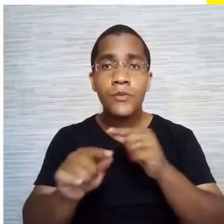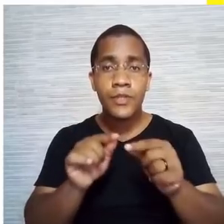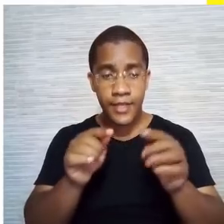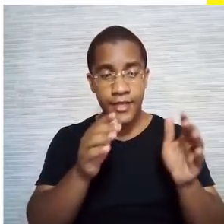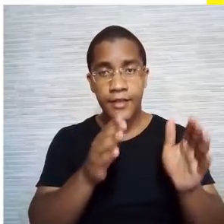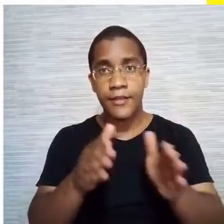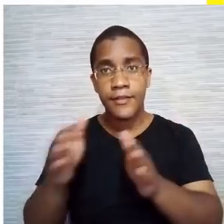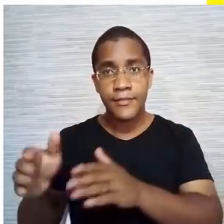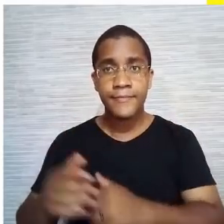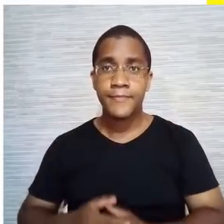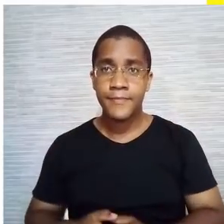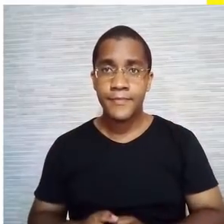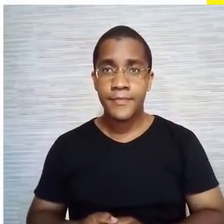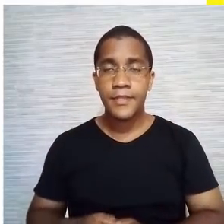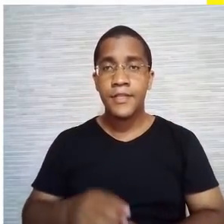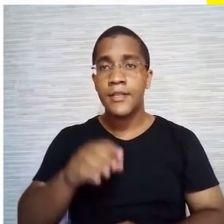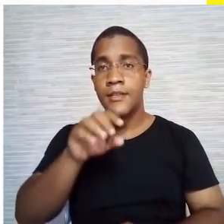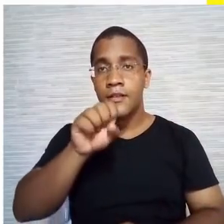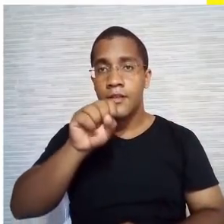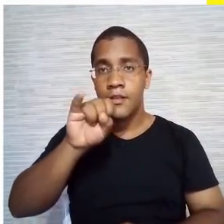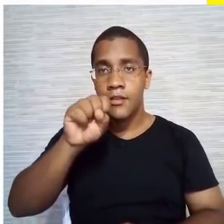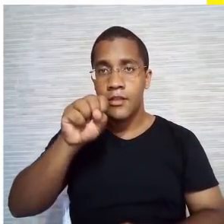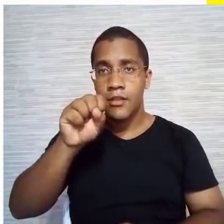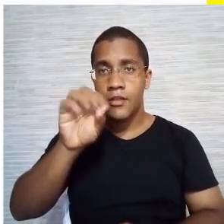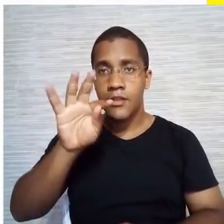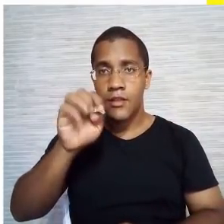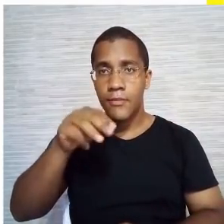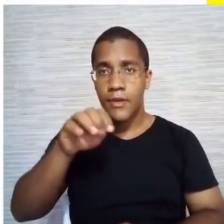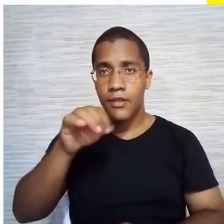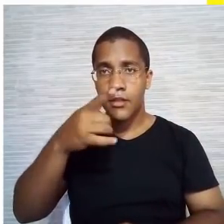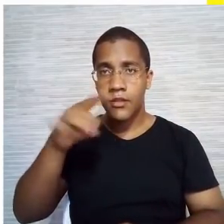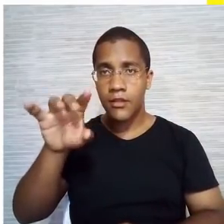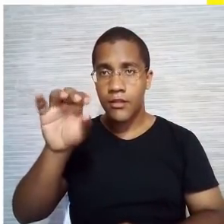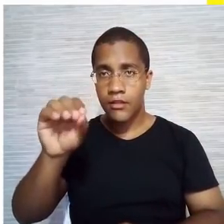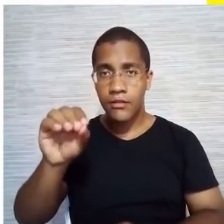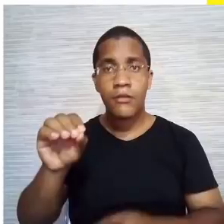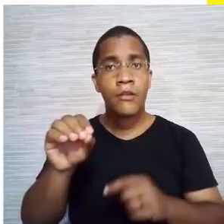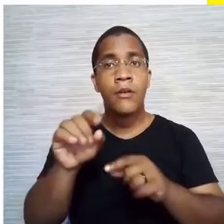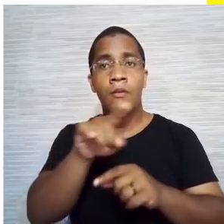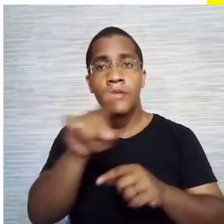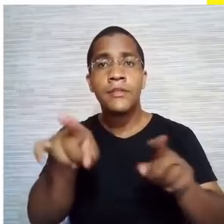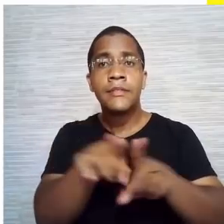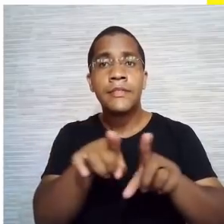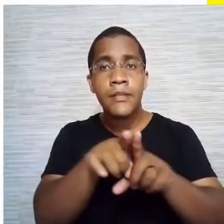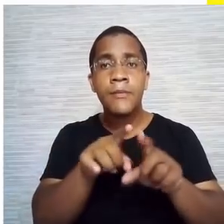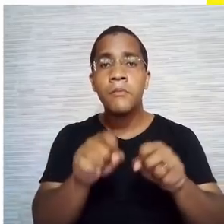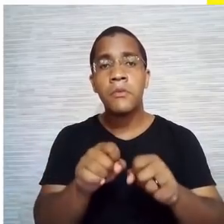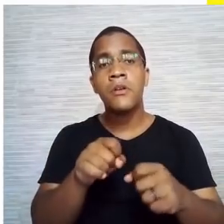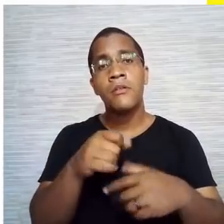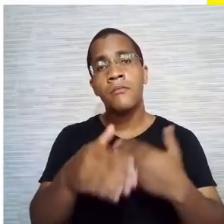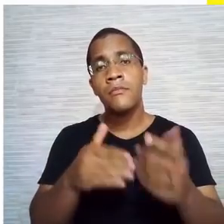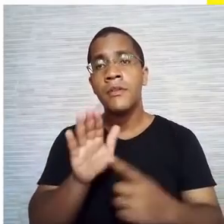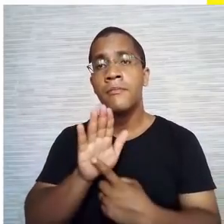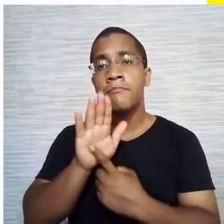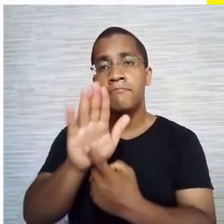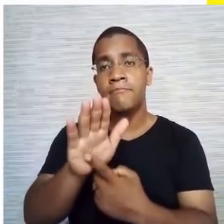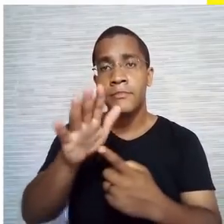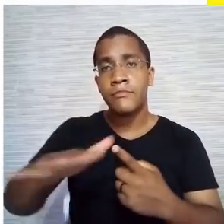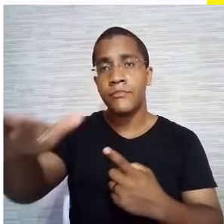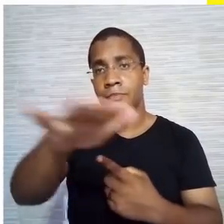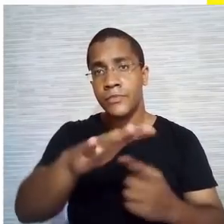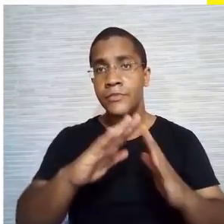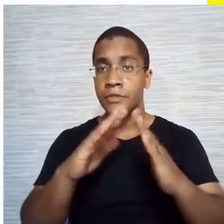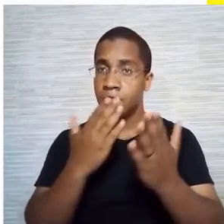A sistematização, pode incluir ainda a apresentação à comunidade escolar, a clubes